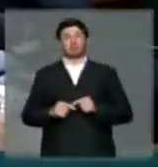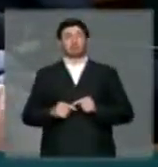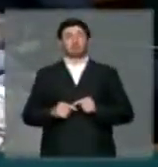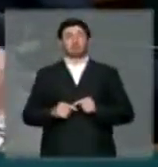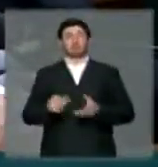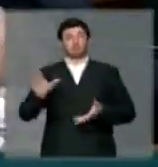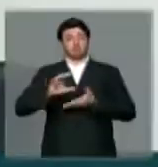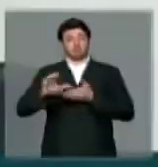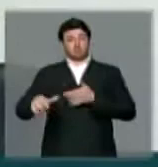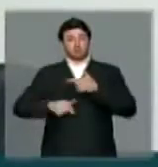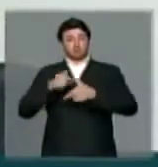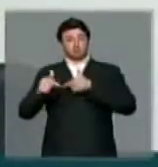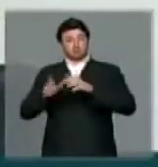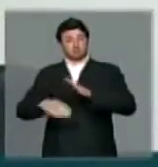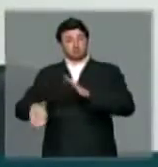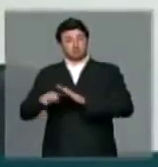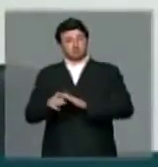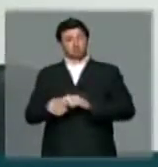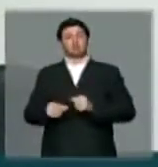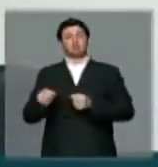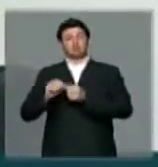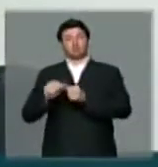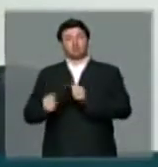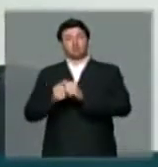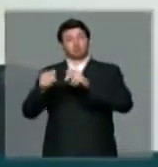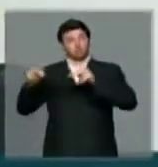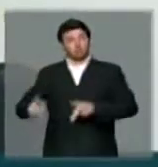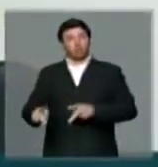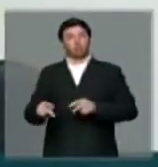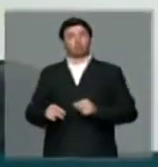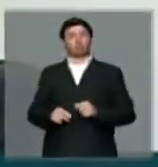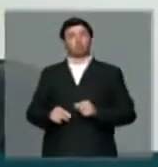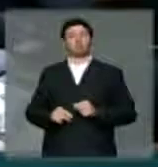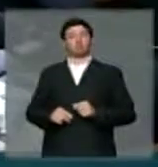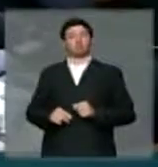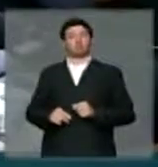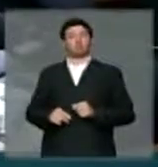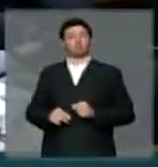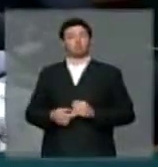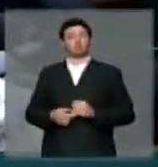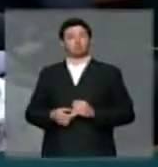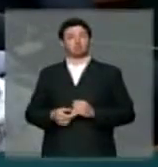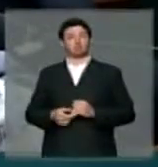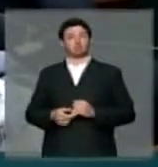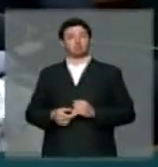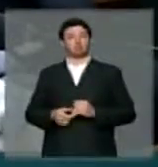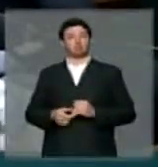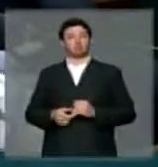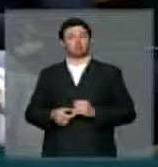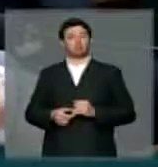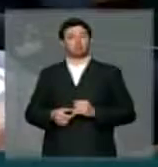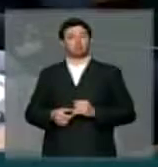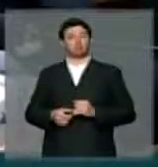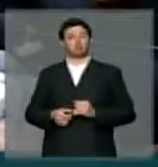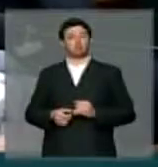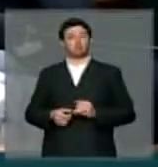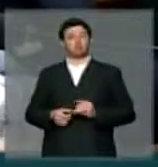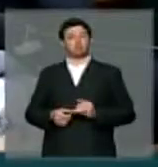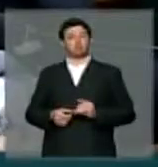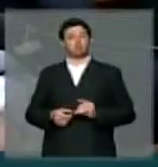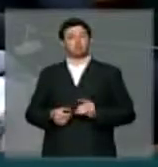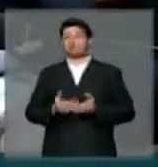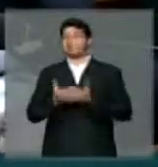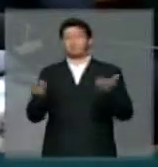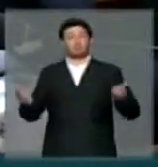aplicar nas atividades que realizam junto ao povo, numa ação subsidiária à ação do Estado, e